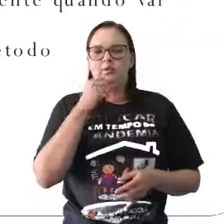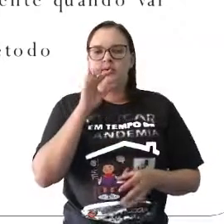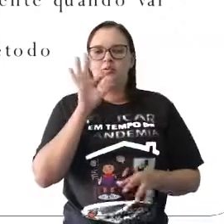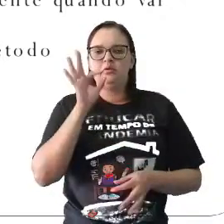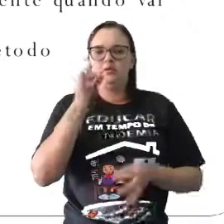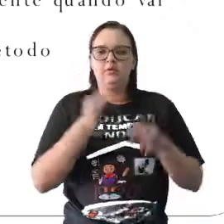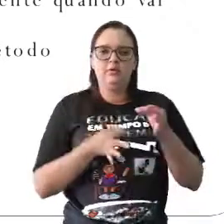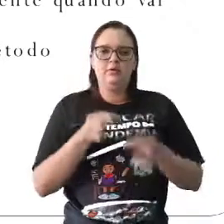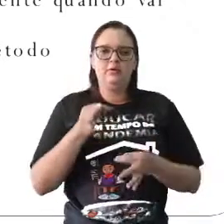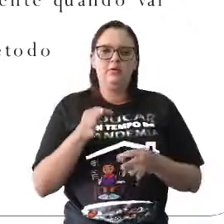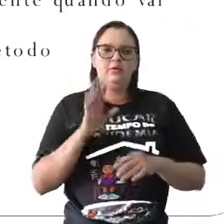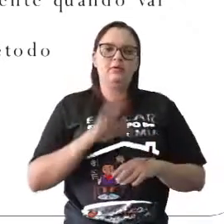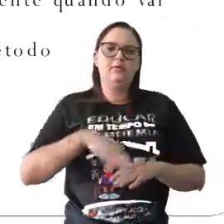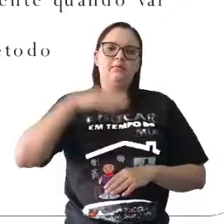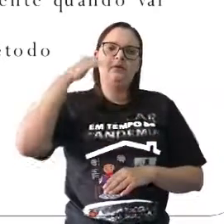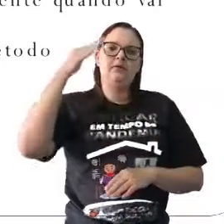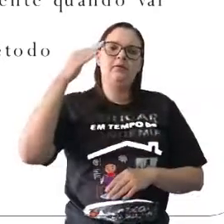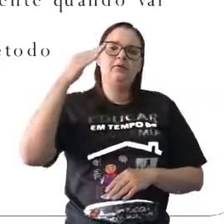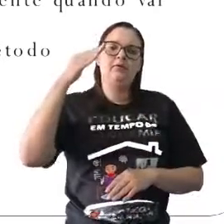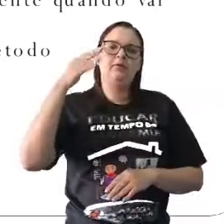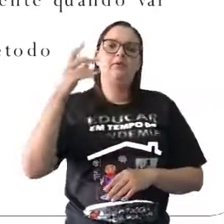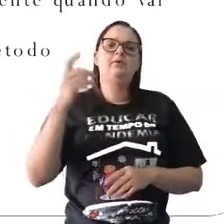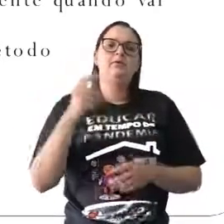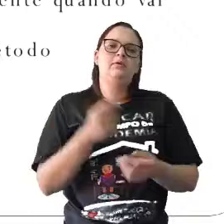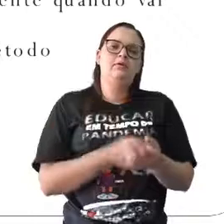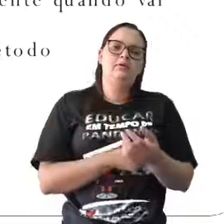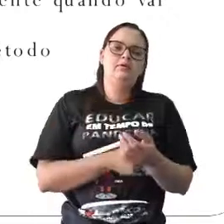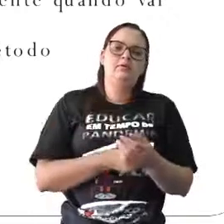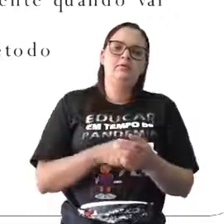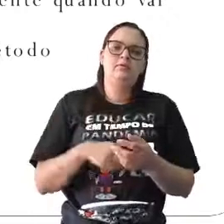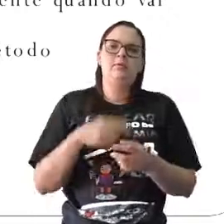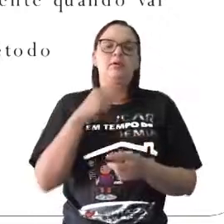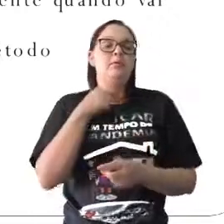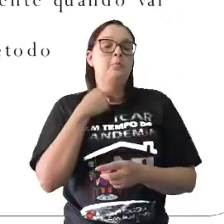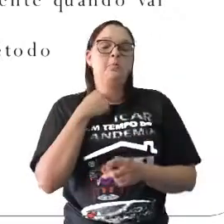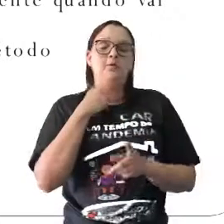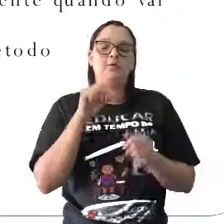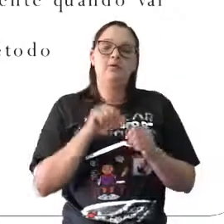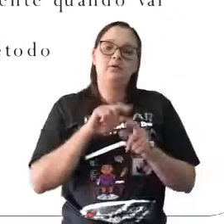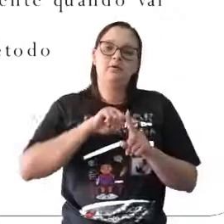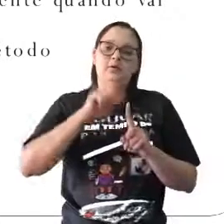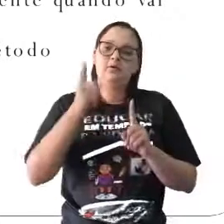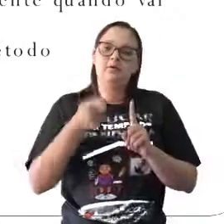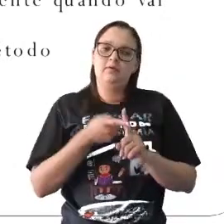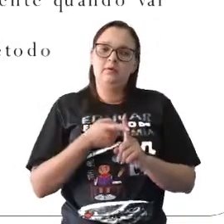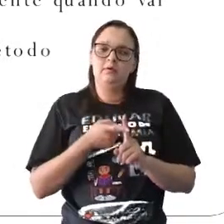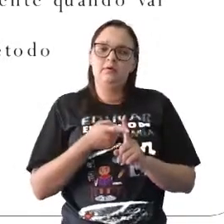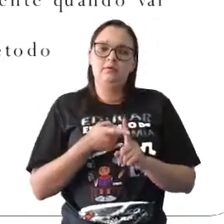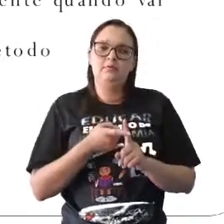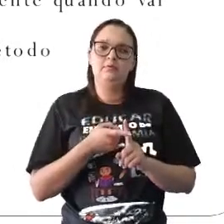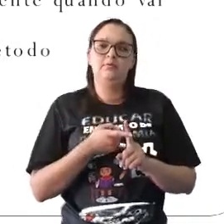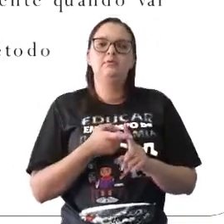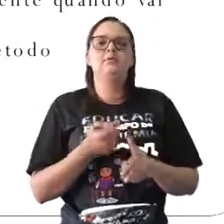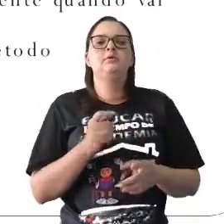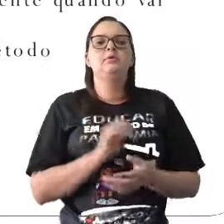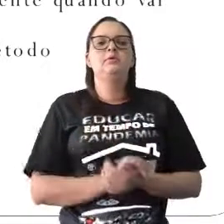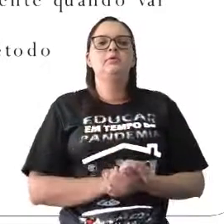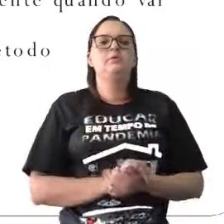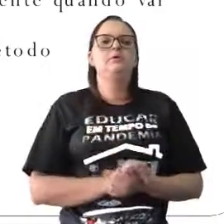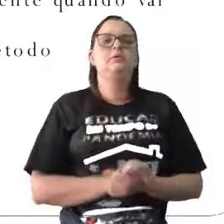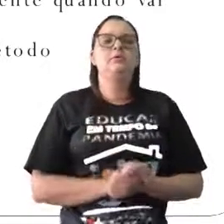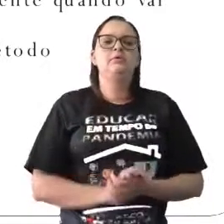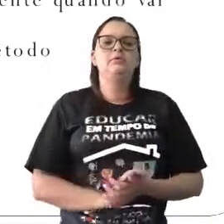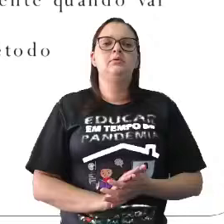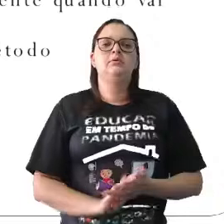se mantêm elevadas no sangue, impedindo a gravidez. Isso ocorre porque os hormônios contidos na pílula. Por que